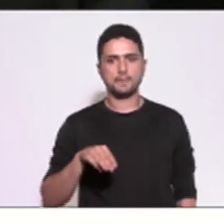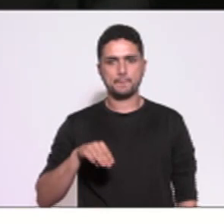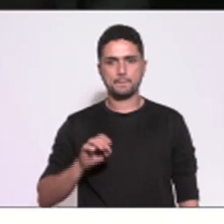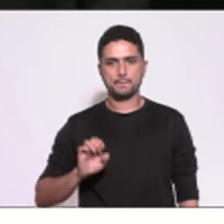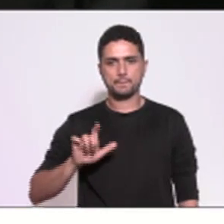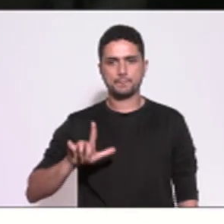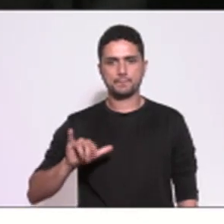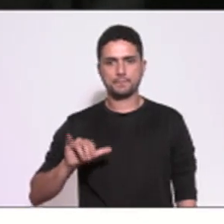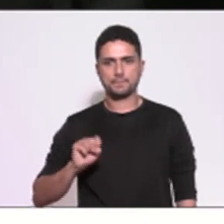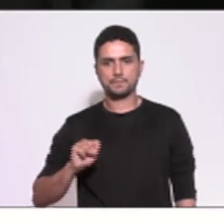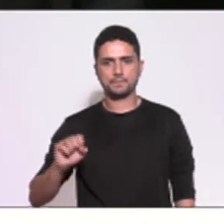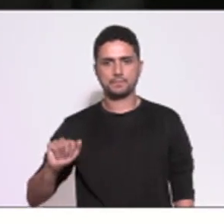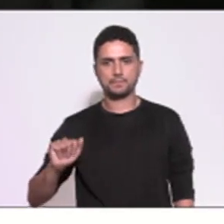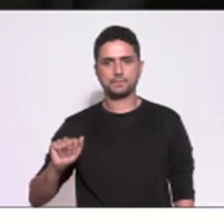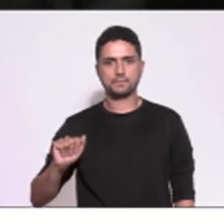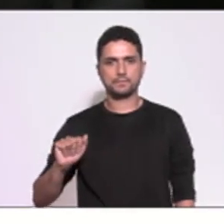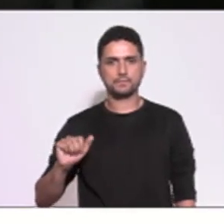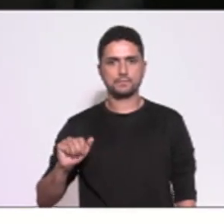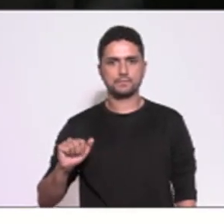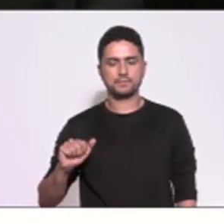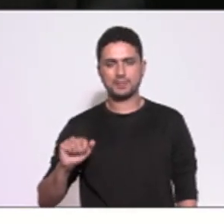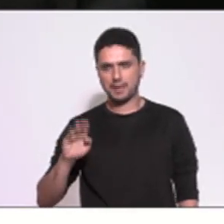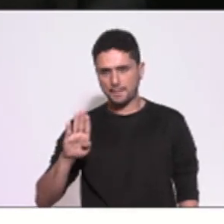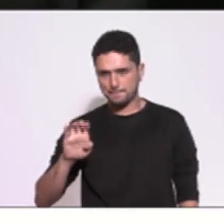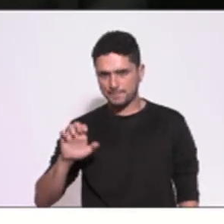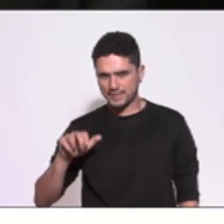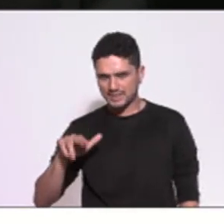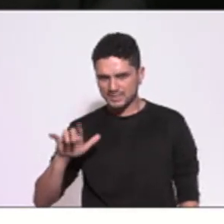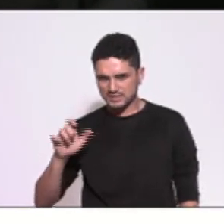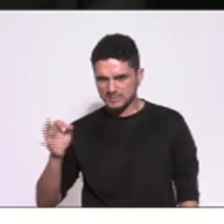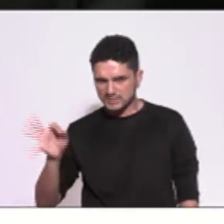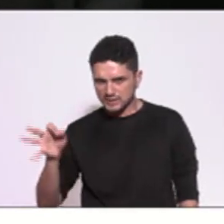Merissa Benesbai, está correto?